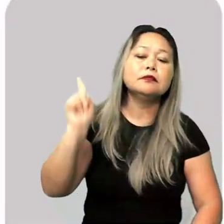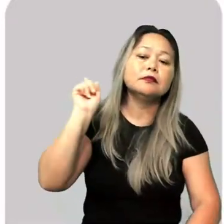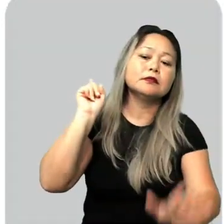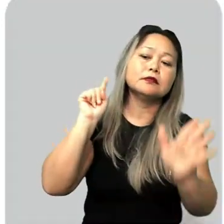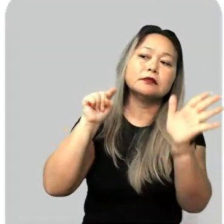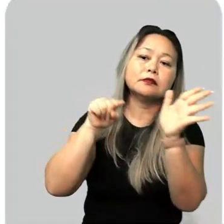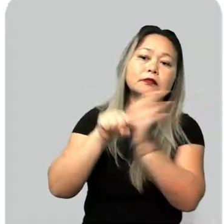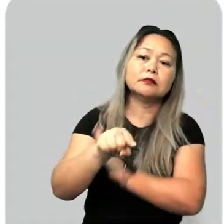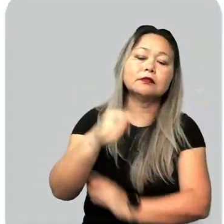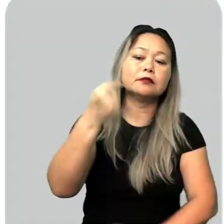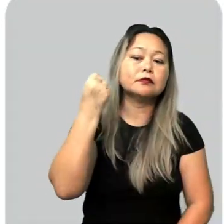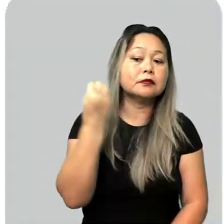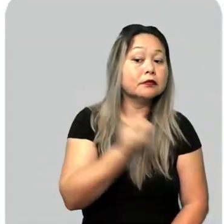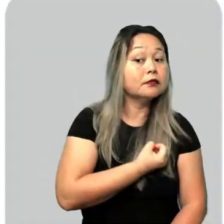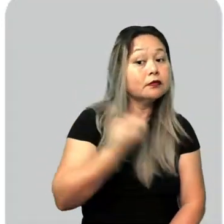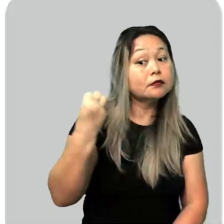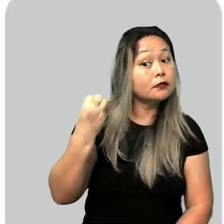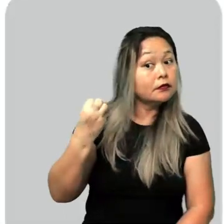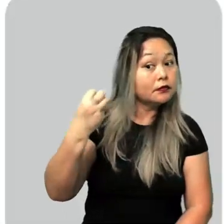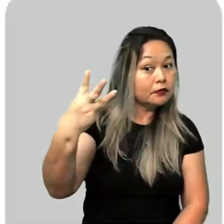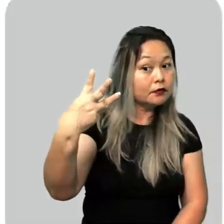número 3.